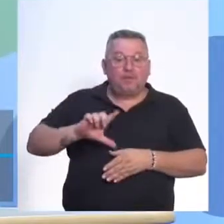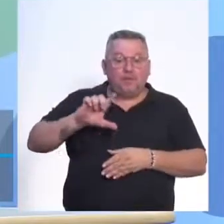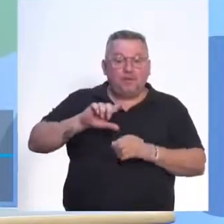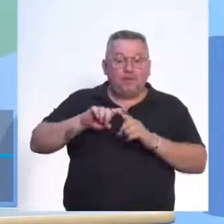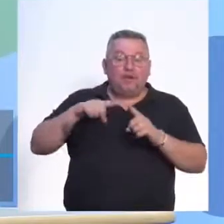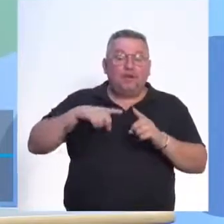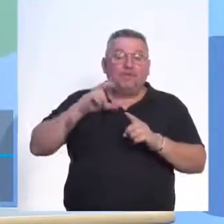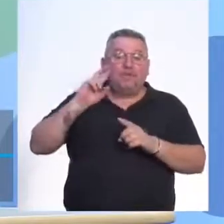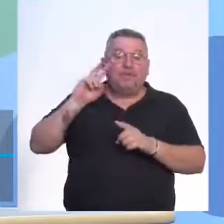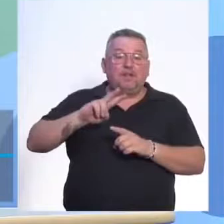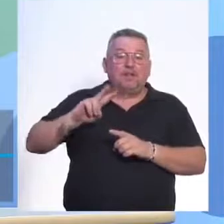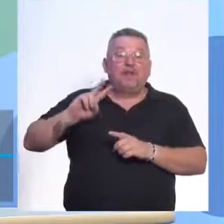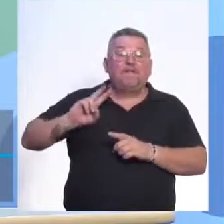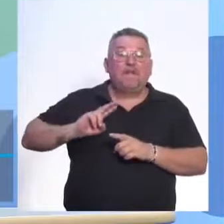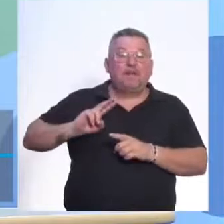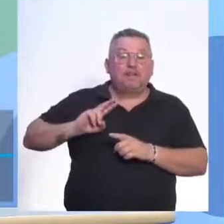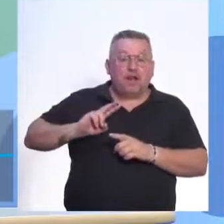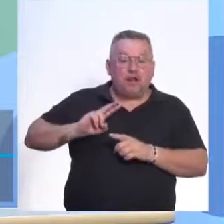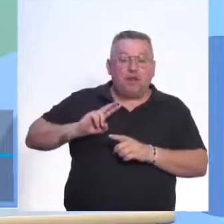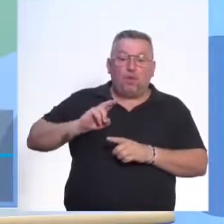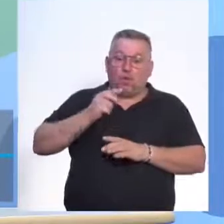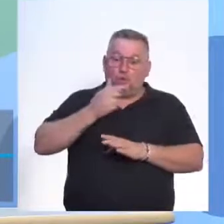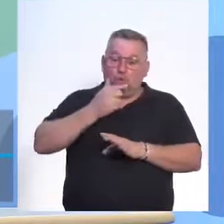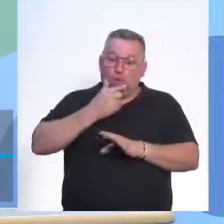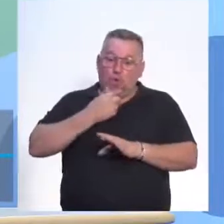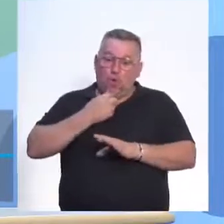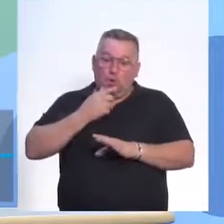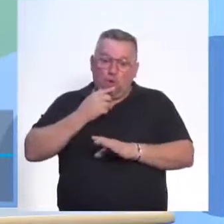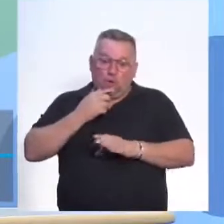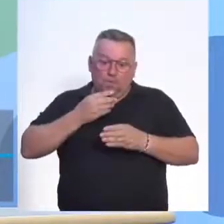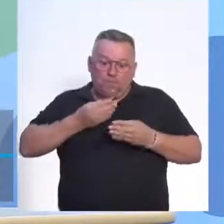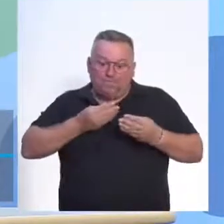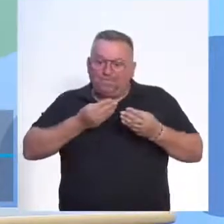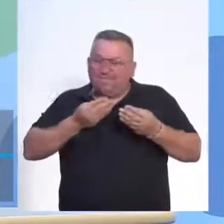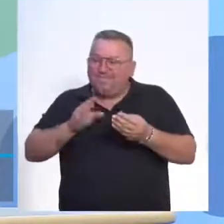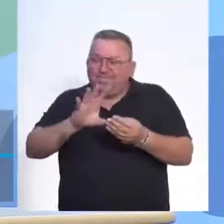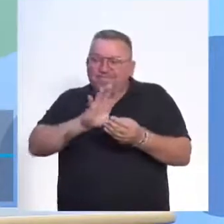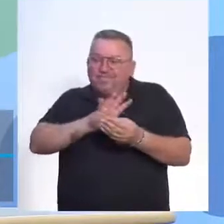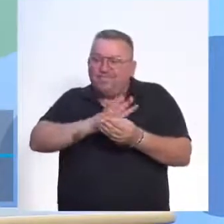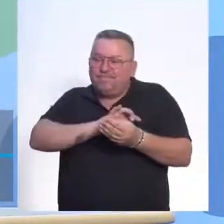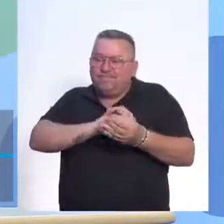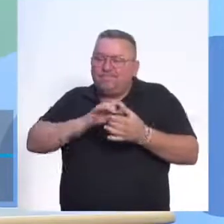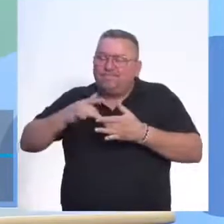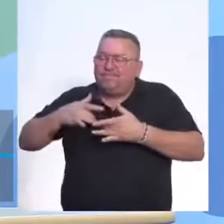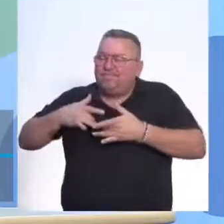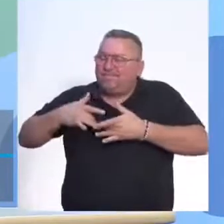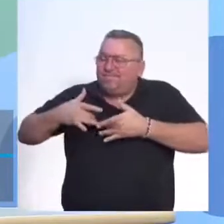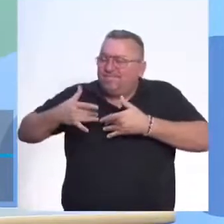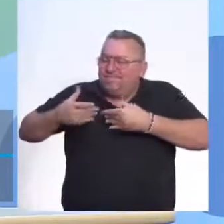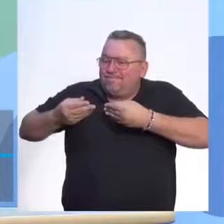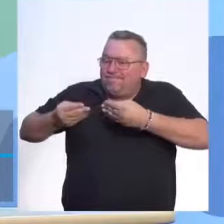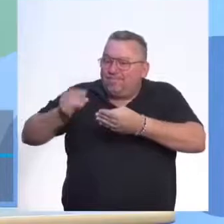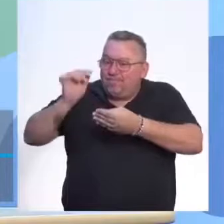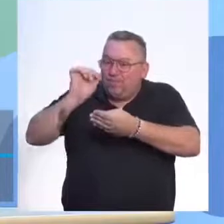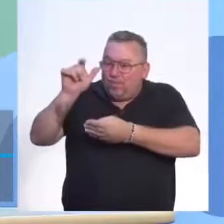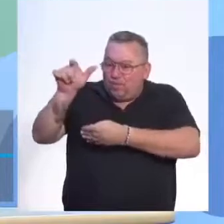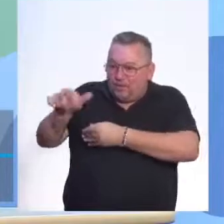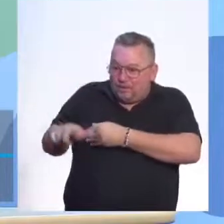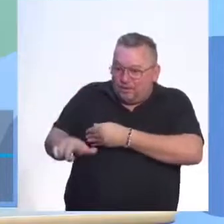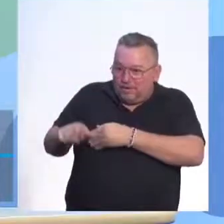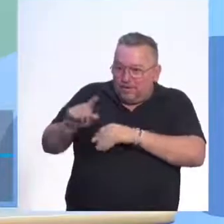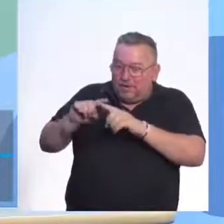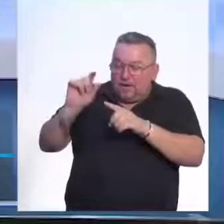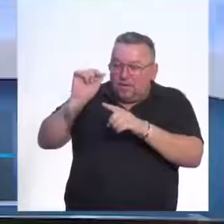vassalagem amorosa, quando o homem dedicava todo o seu amor para a mulher amada. Então, nesse caso, a mulher amada seria a